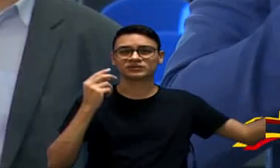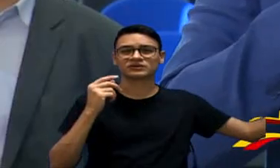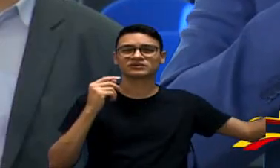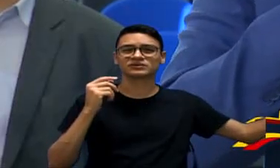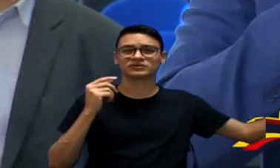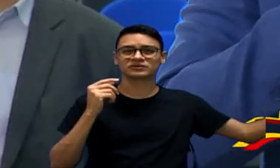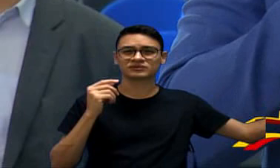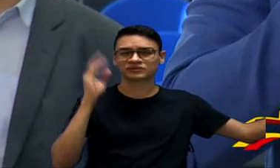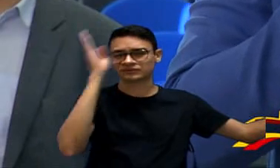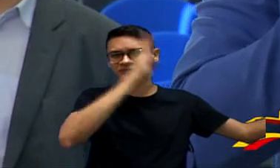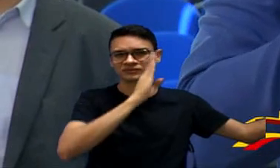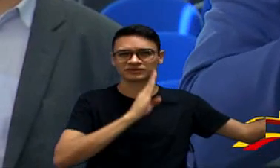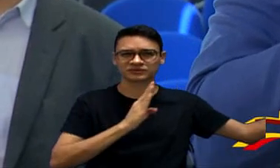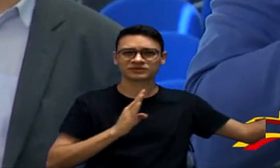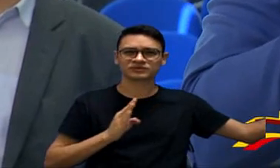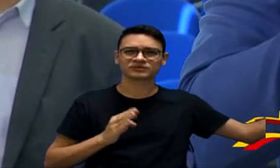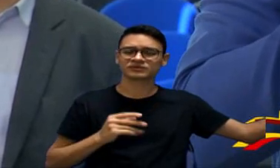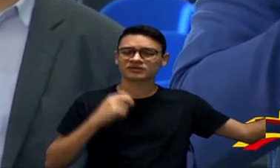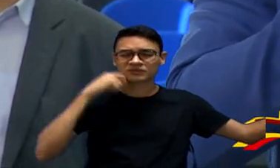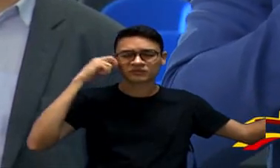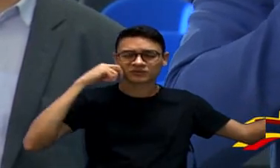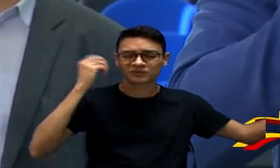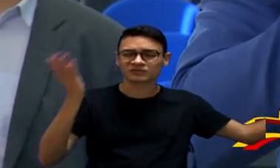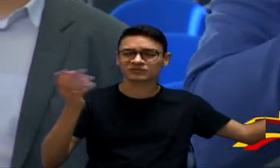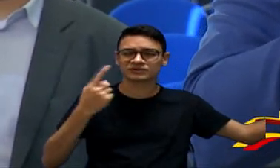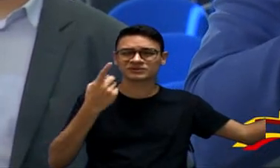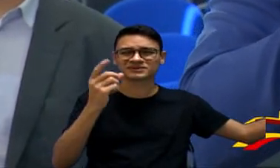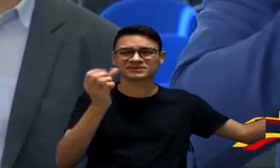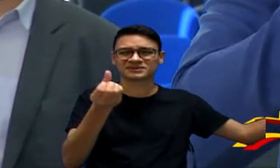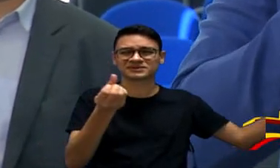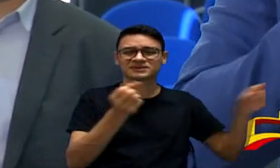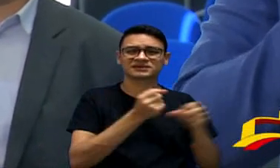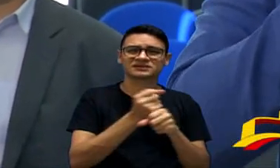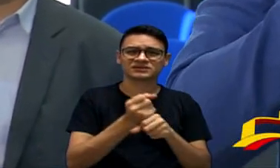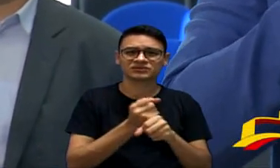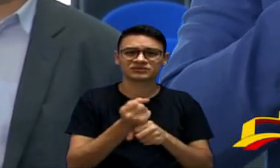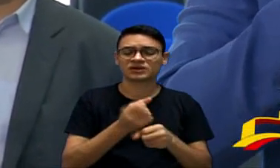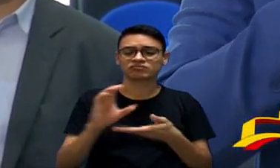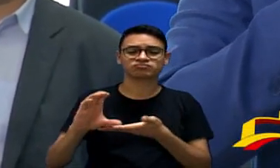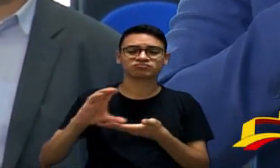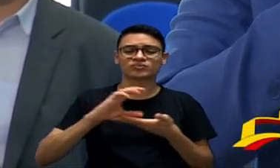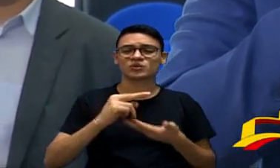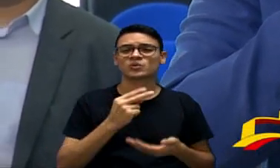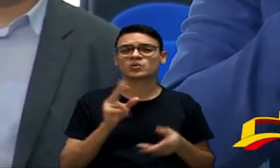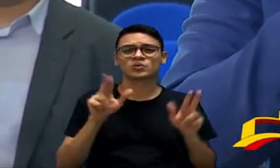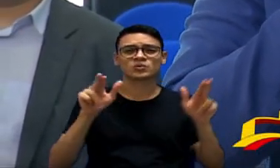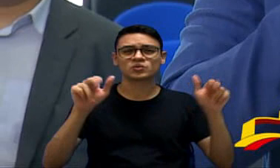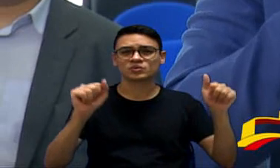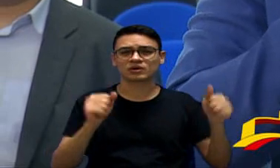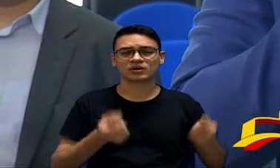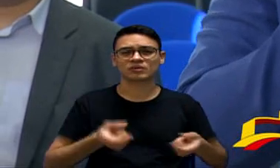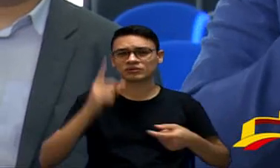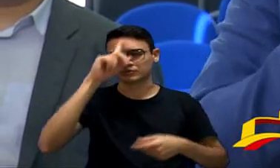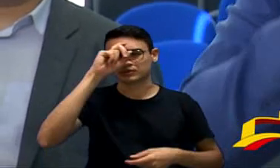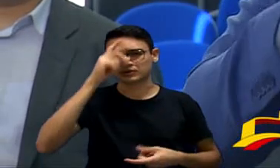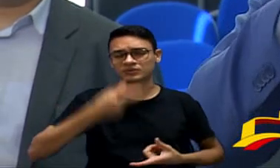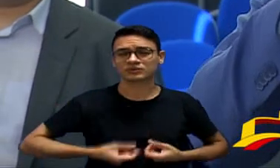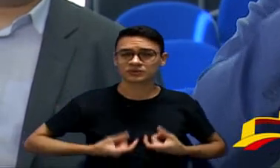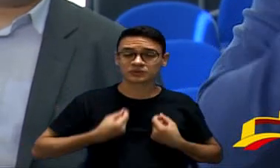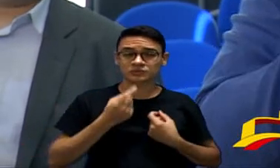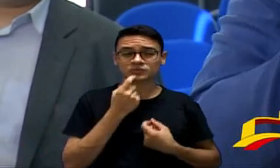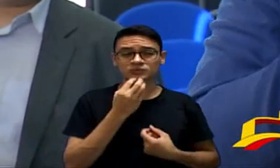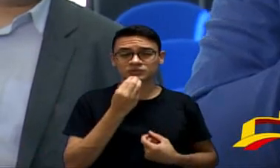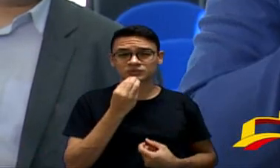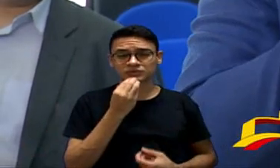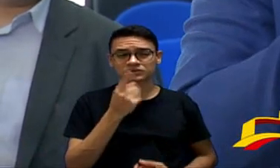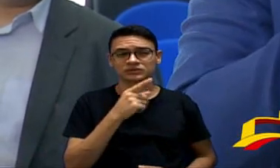que está lá há 20 anos, há 16 anos, e nunca lutou, nunca mandou emenda para ter um hospital do câncer aqui. Agora que o padre conseguiu